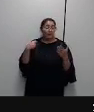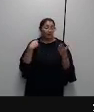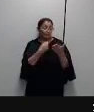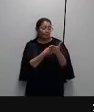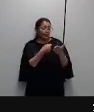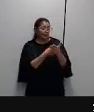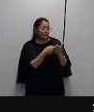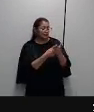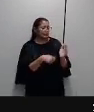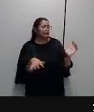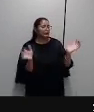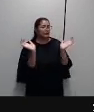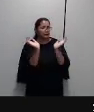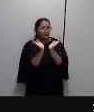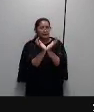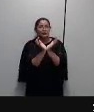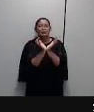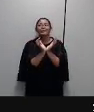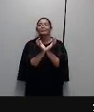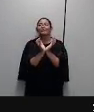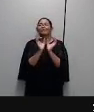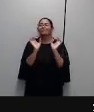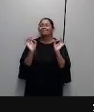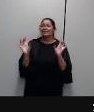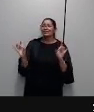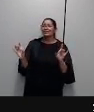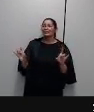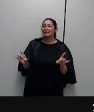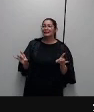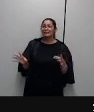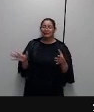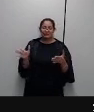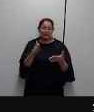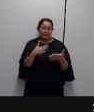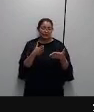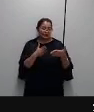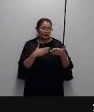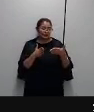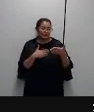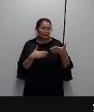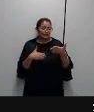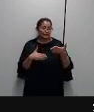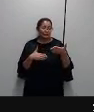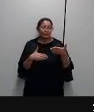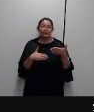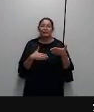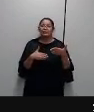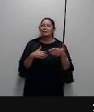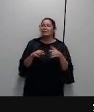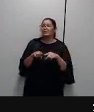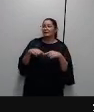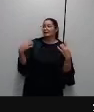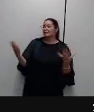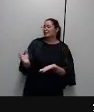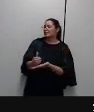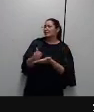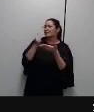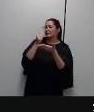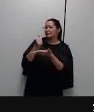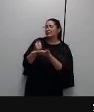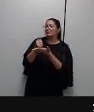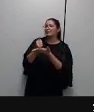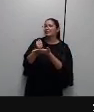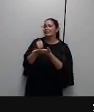de que fica prejudicada a análise da divergência da jurisprudência se até sustentados Barra e o hábito